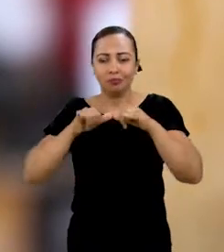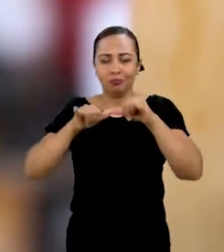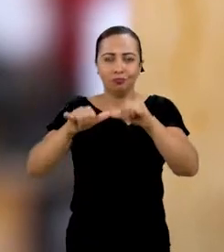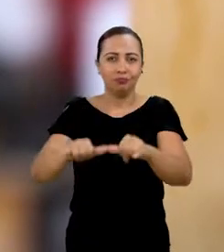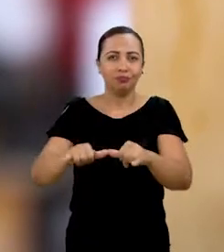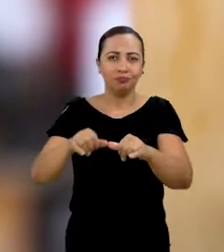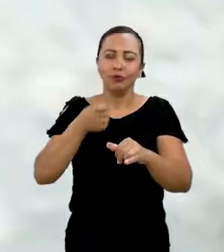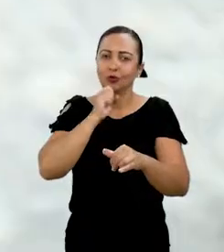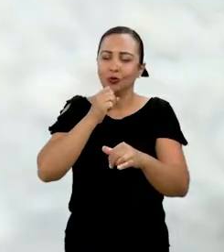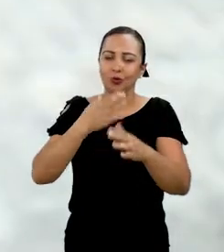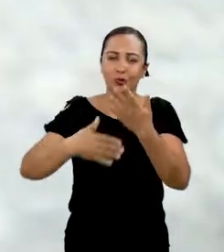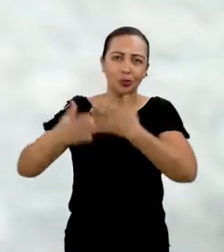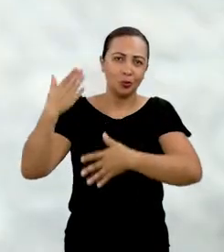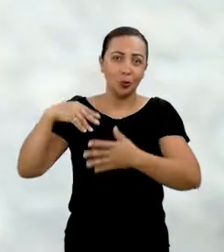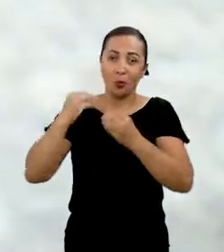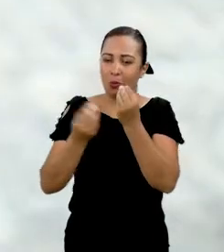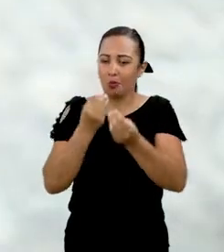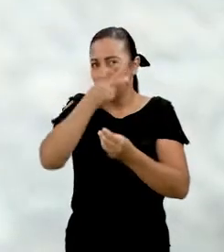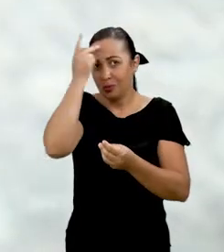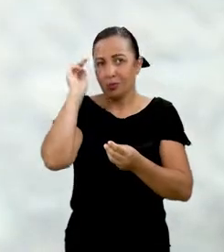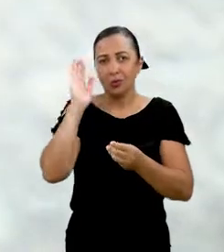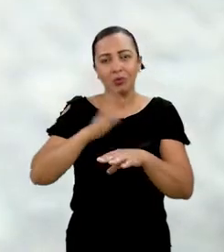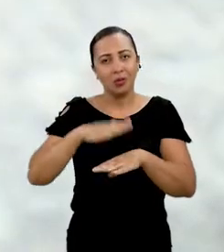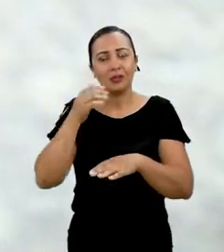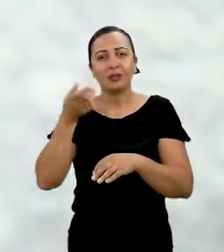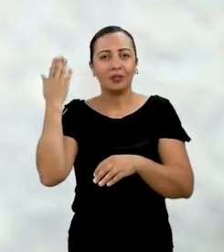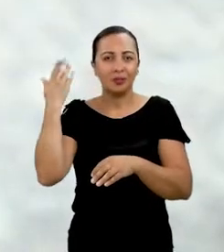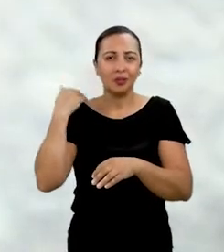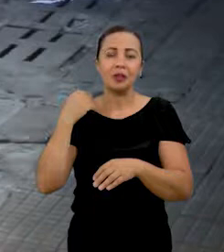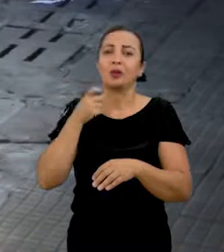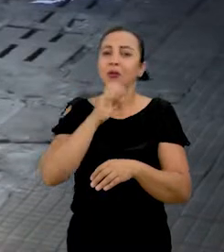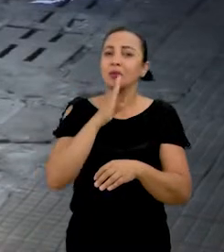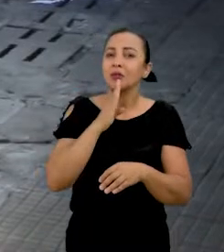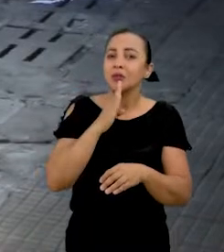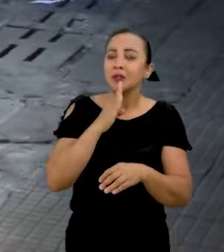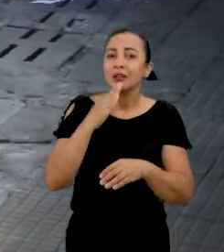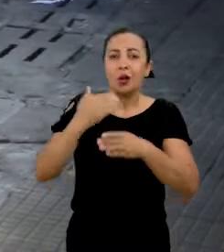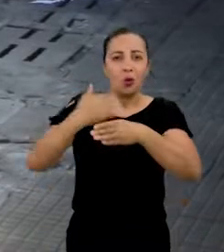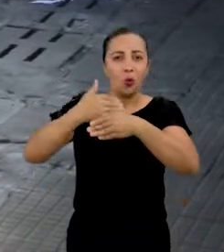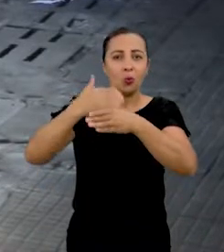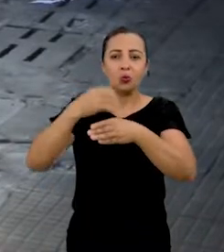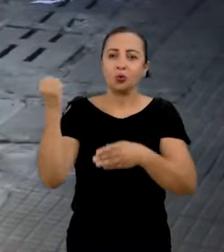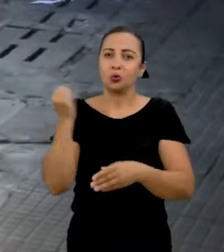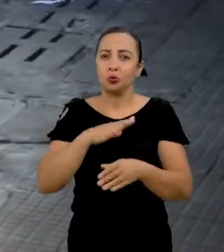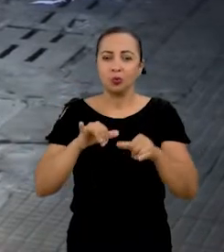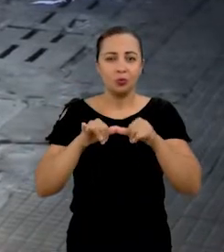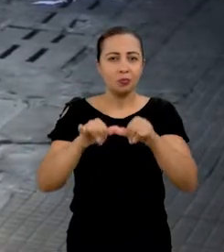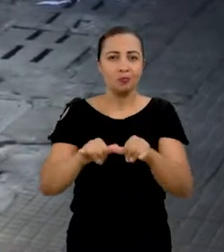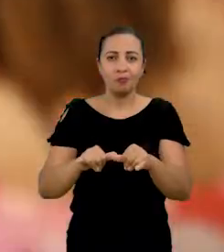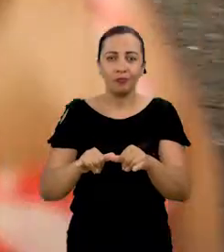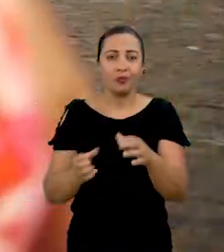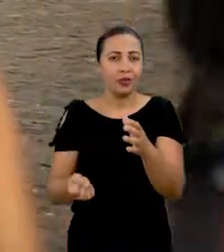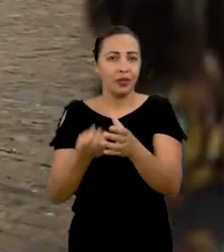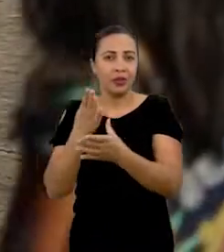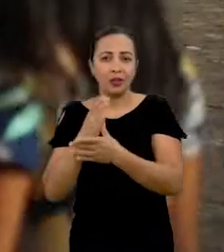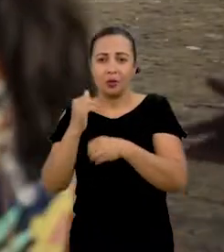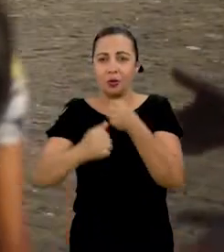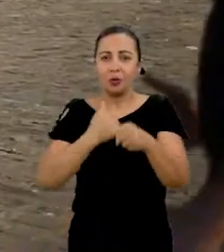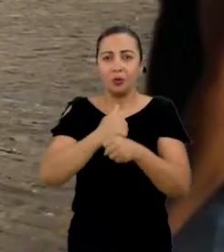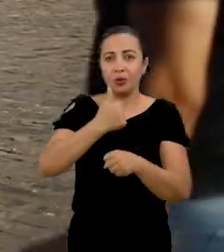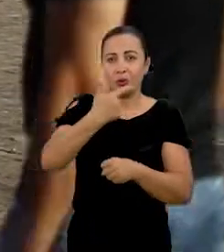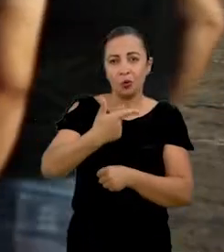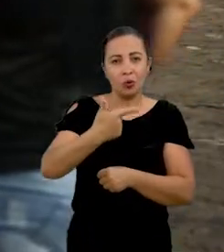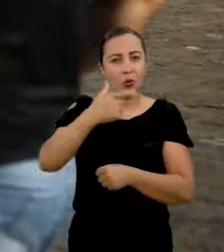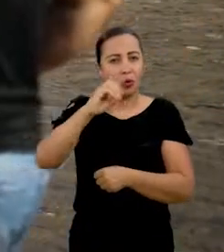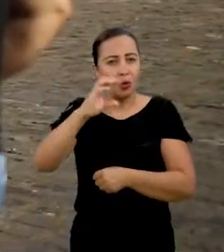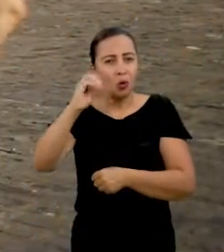do mercado, né, antigo, como as pessoas mais antigas conhecem, a construção de um novo mercado, a inauguração dele nos